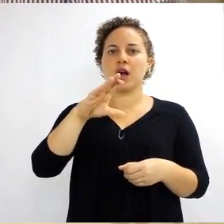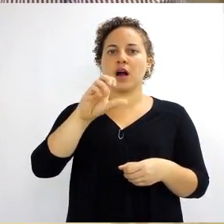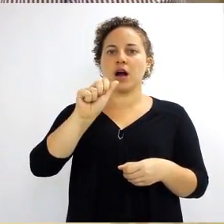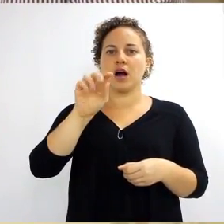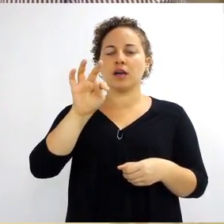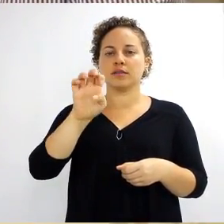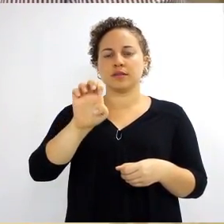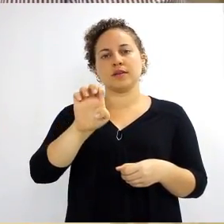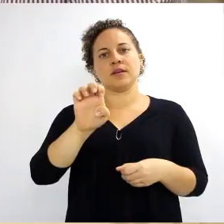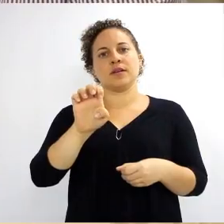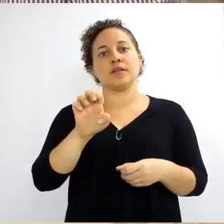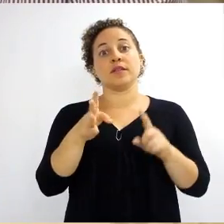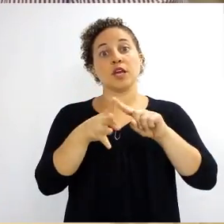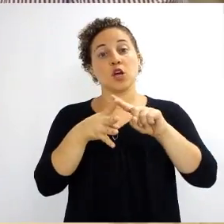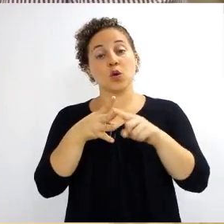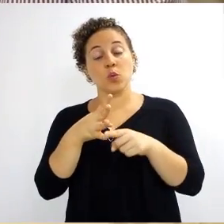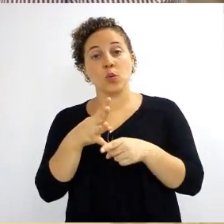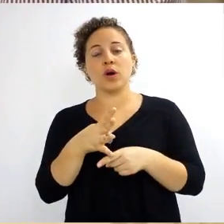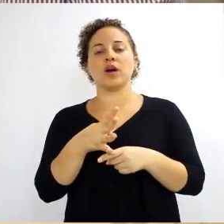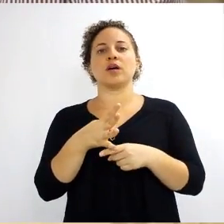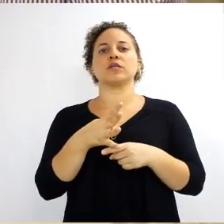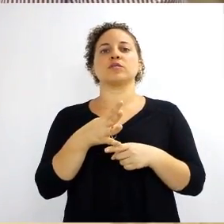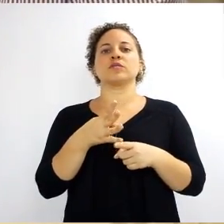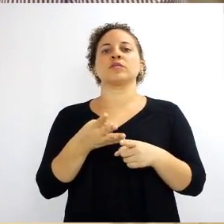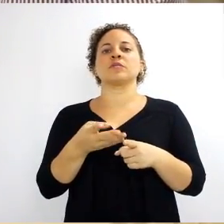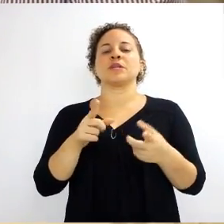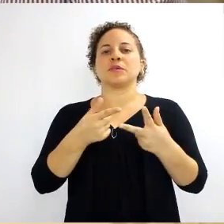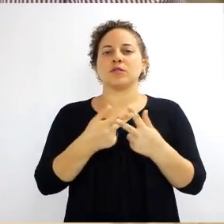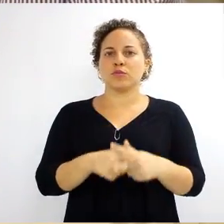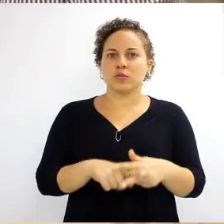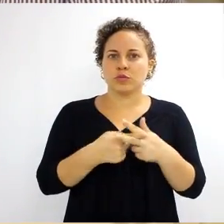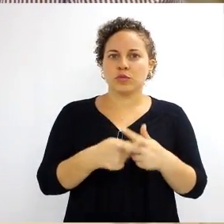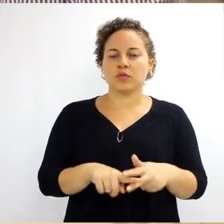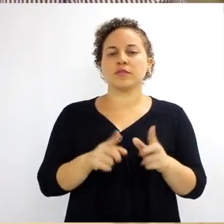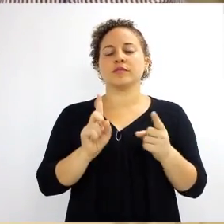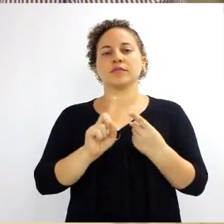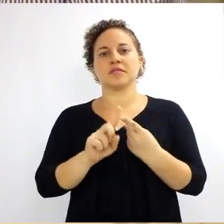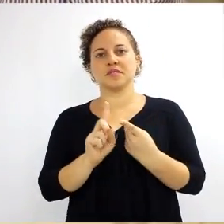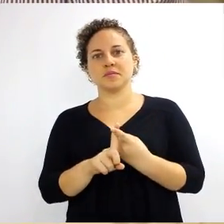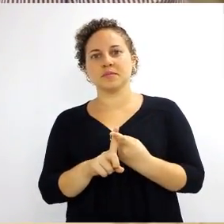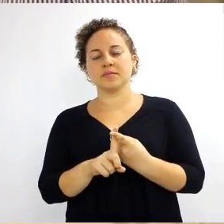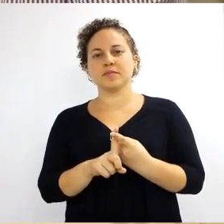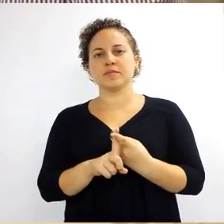subestações de alta tensão. Então a gente tem algumas